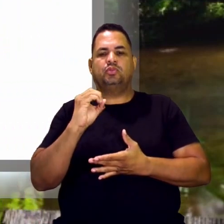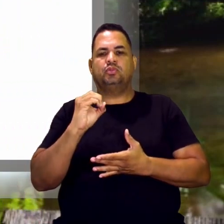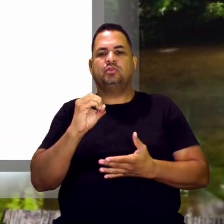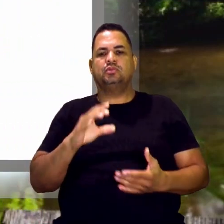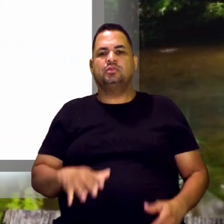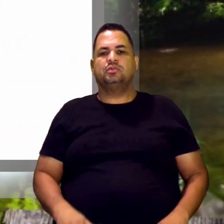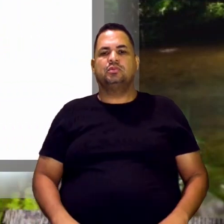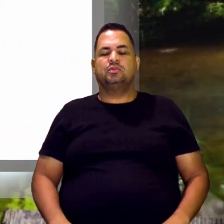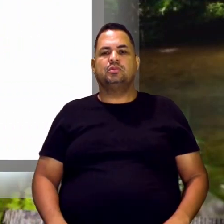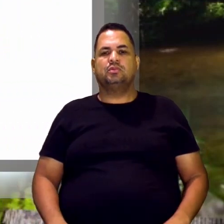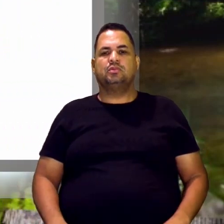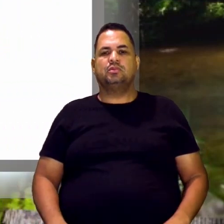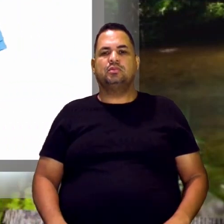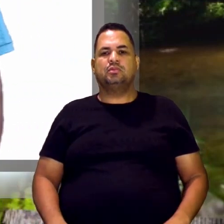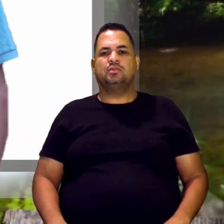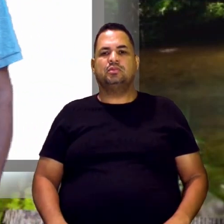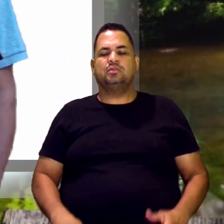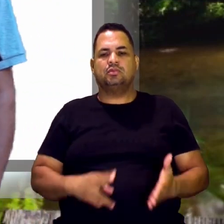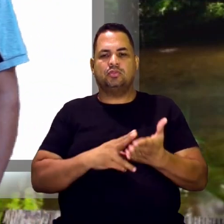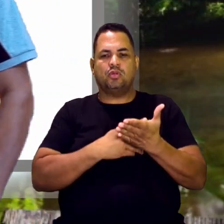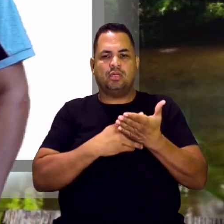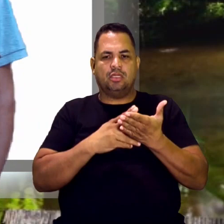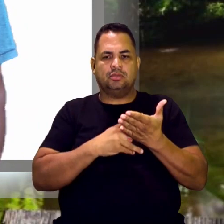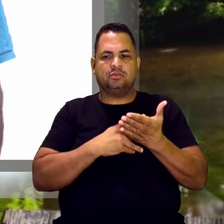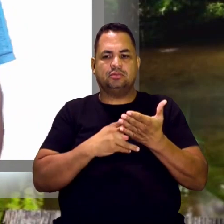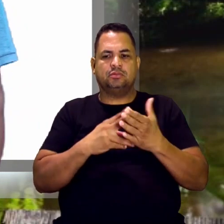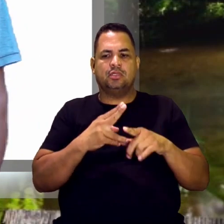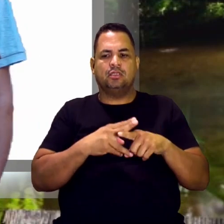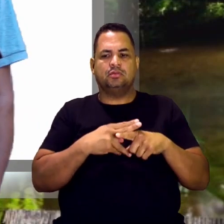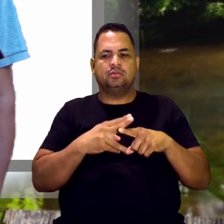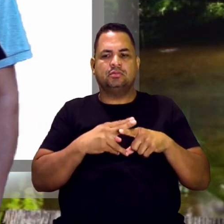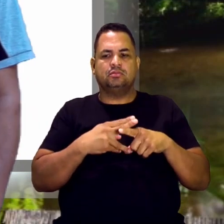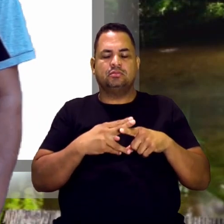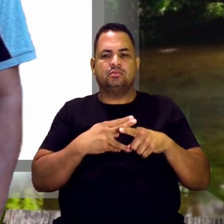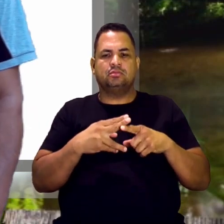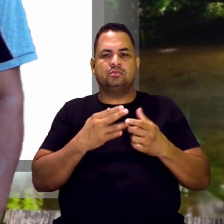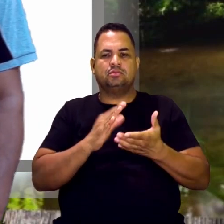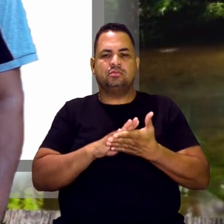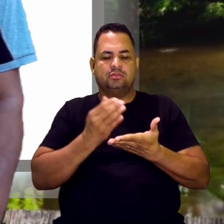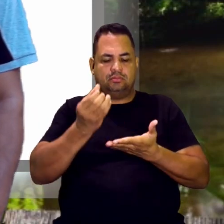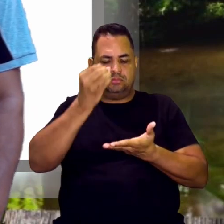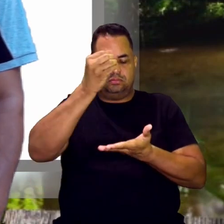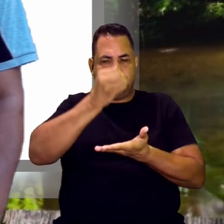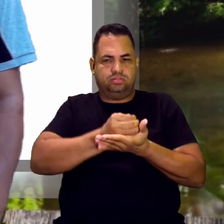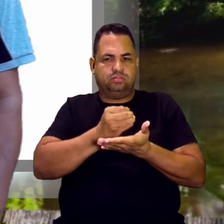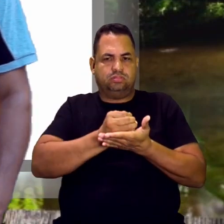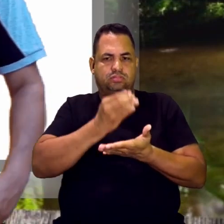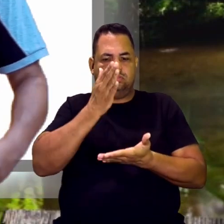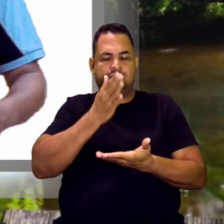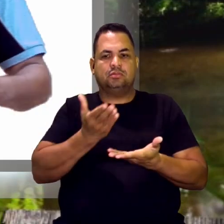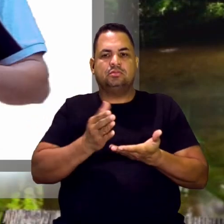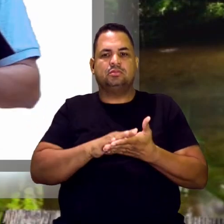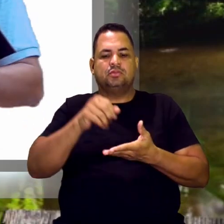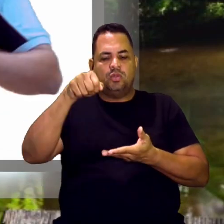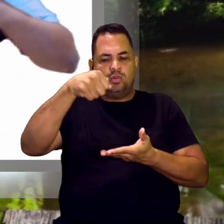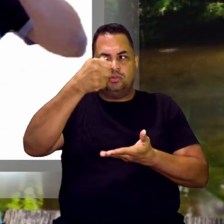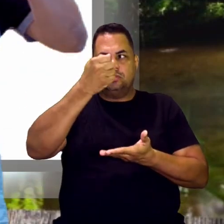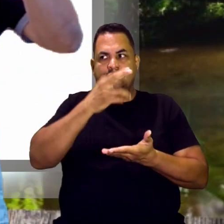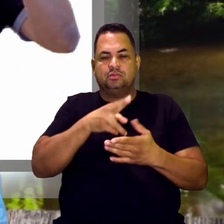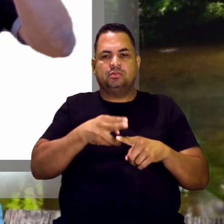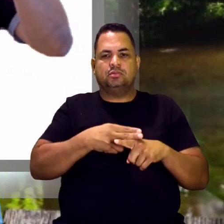nesse leite. Automaticamente ele vai ficar forte? Não, ele não vai ficar forte, ele vai ficar fraco, porque você